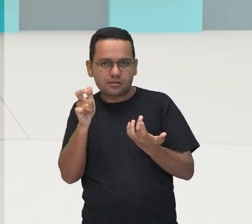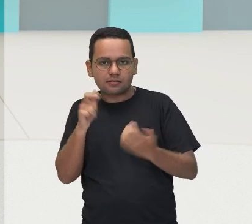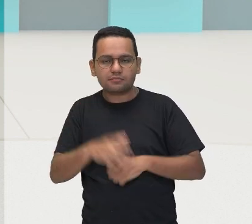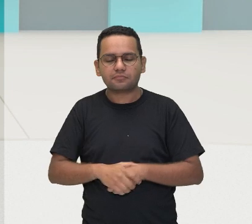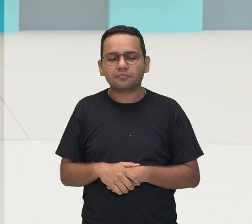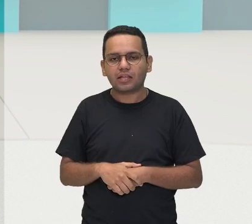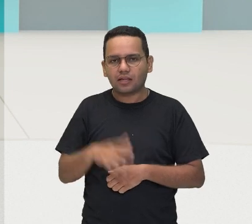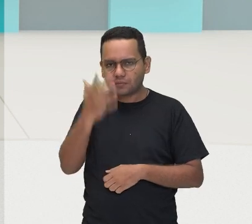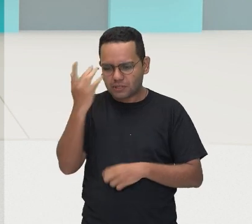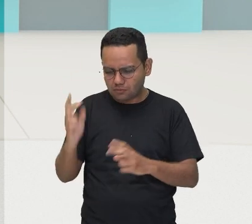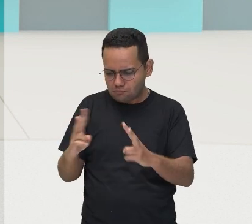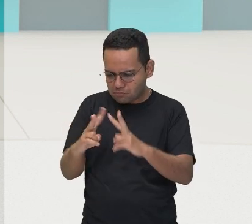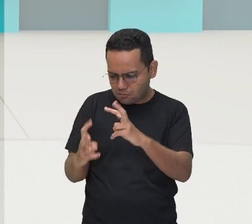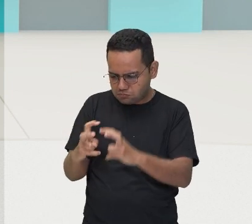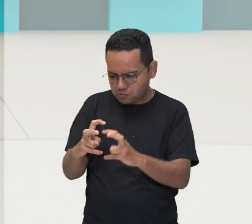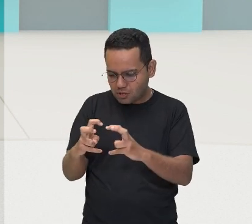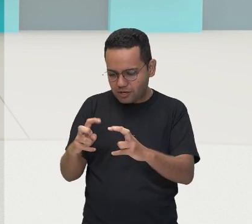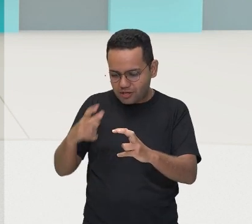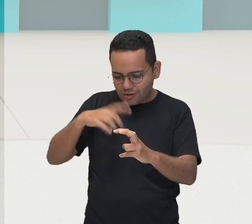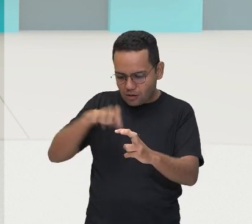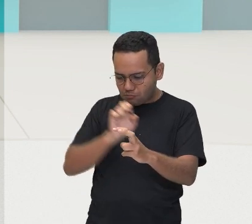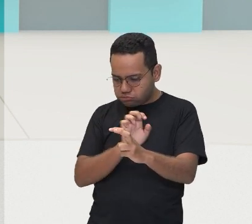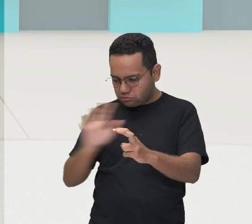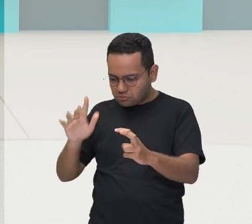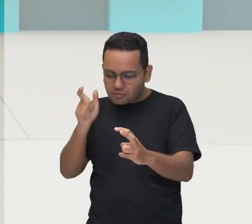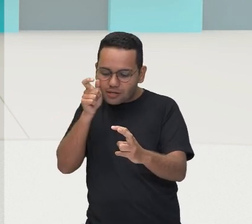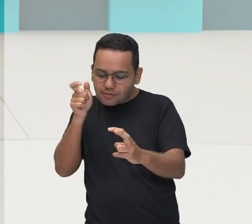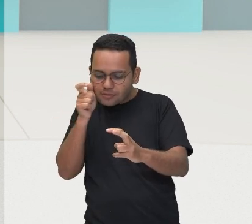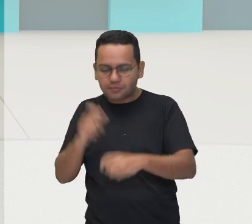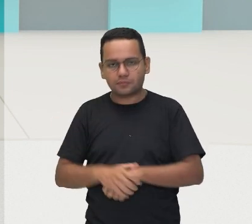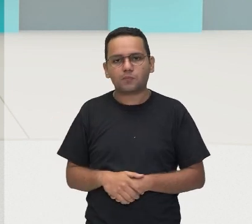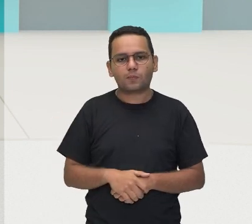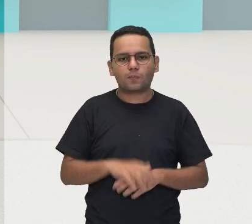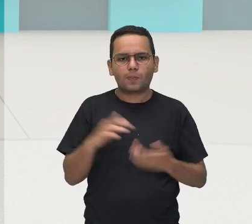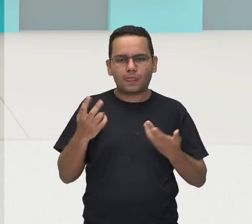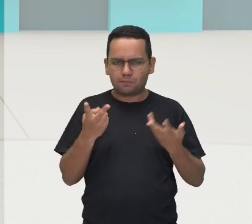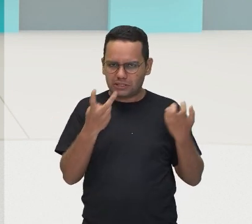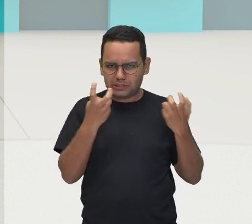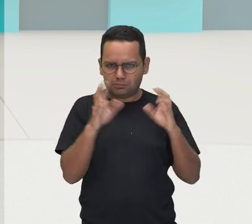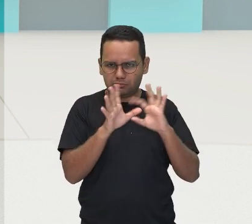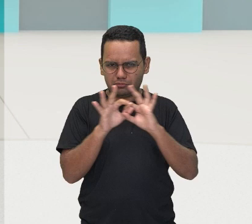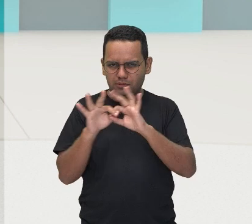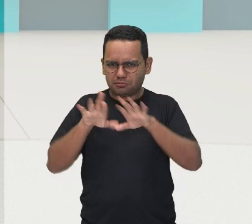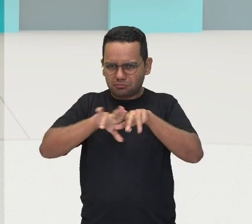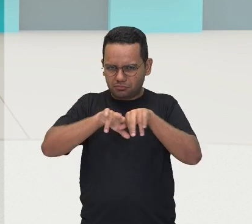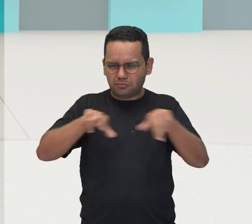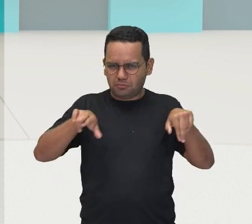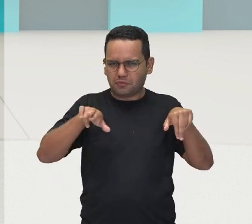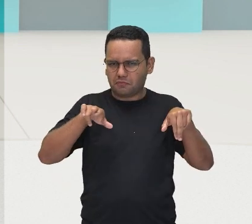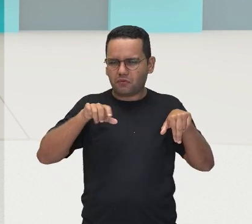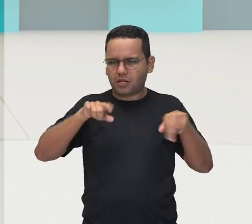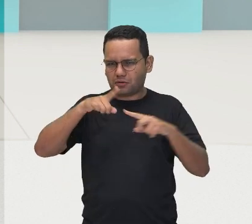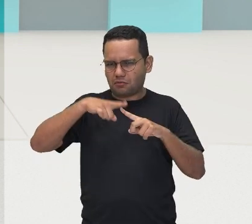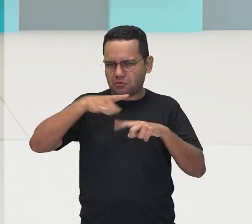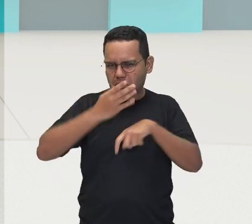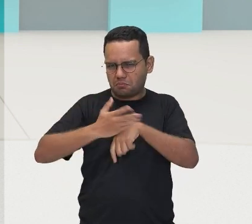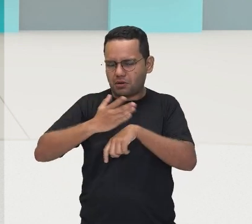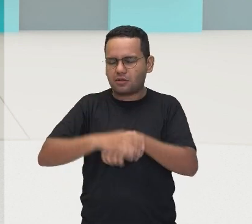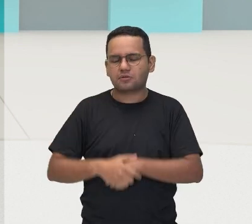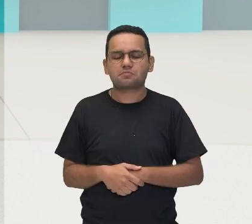essas civilizações e como que a luta esteve inserida nesses contextos. E também a gente pode citar que as